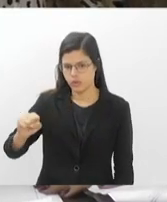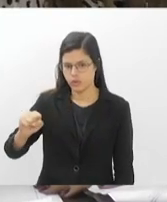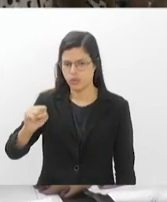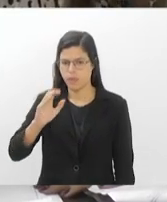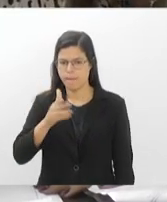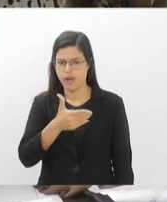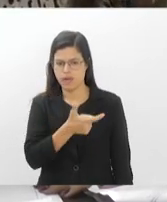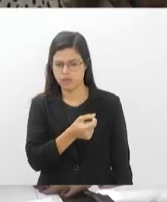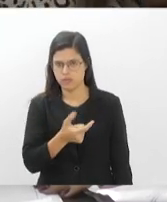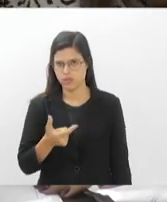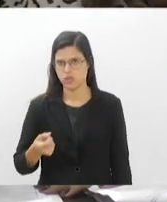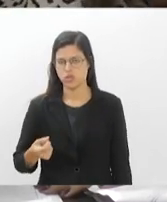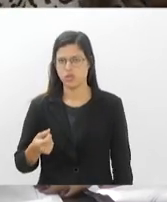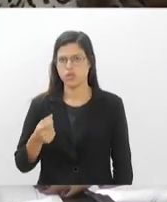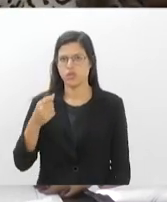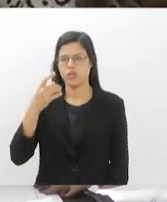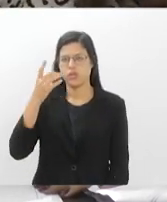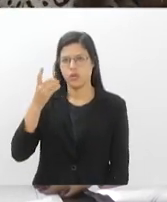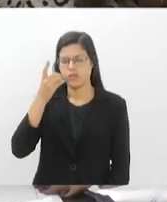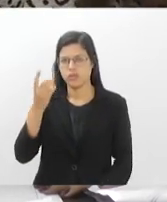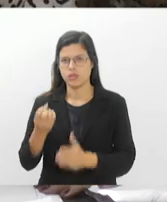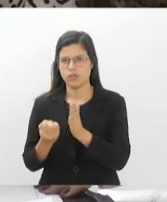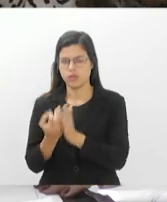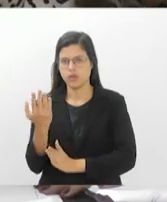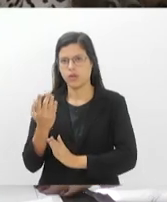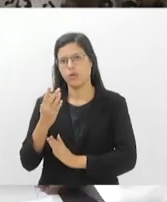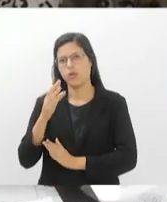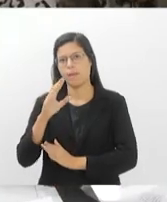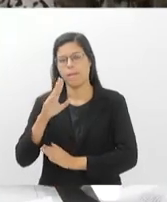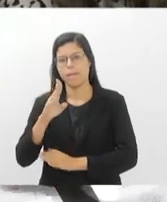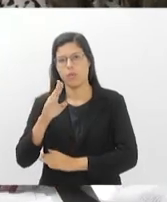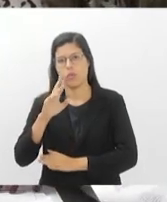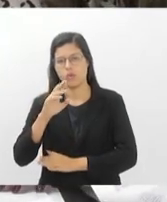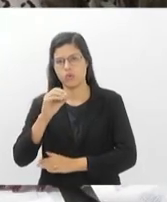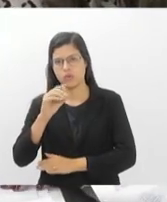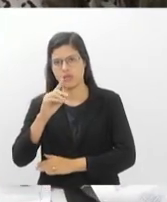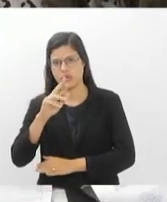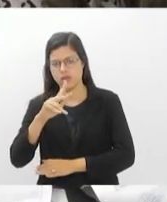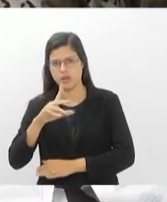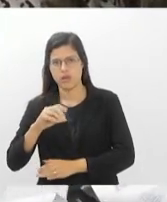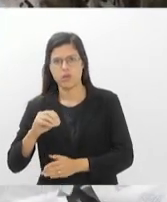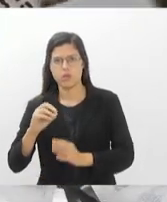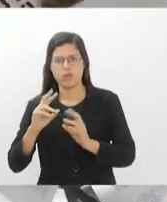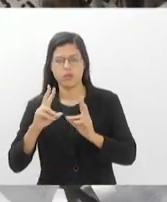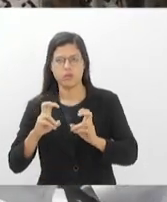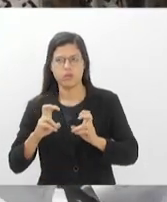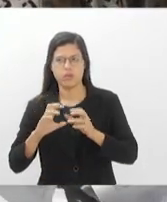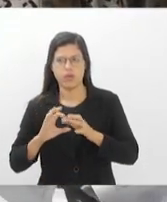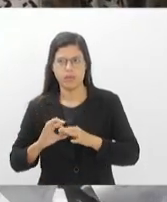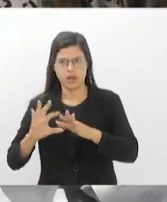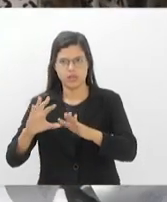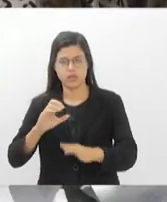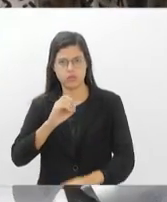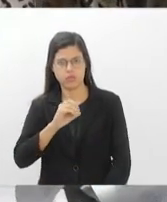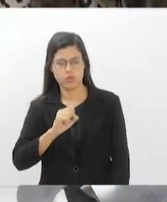1888 de 2020, de autoria do deputado Rodrigo Bacelar, que dispõe sobre a disponibilização de soro antiofídico e